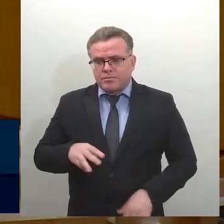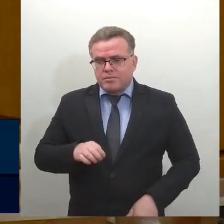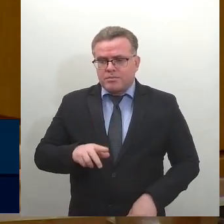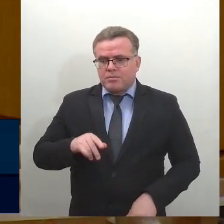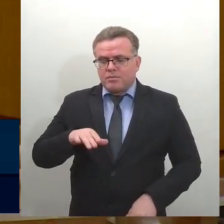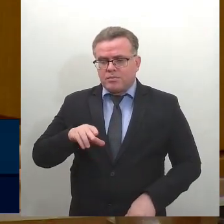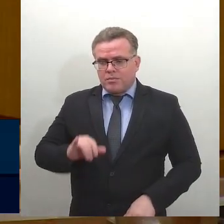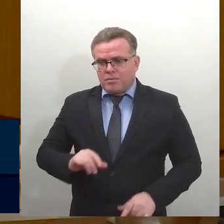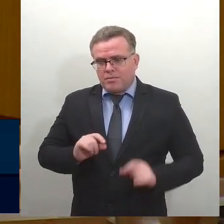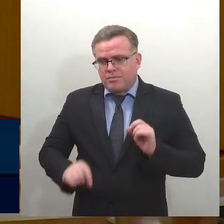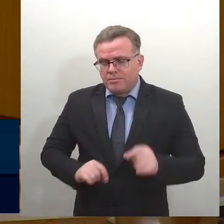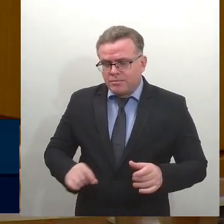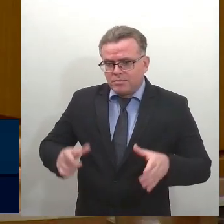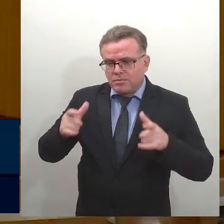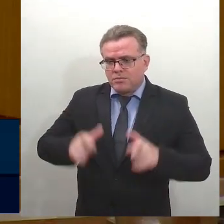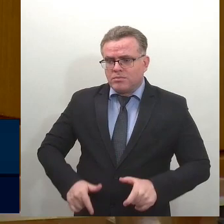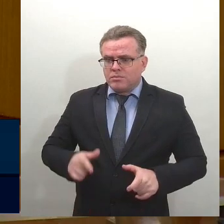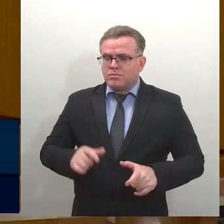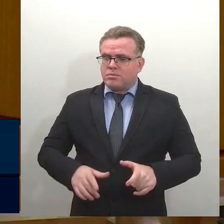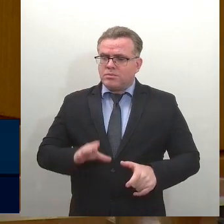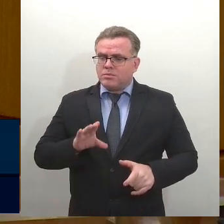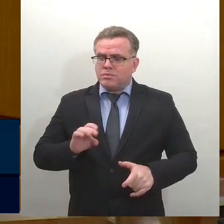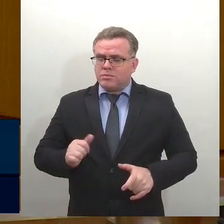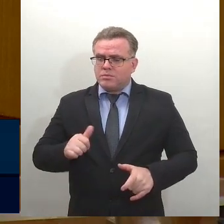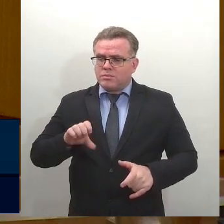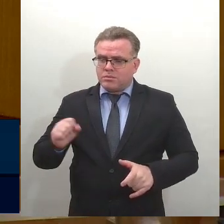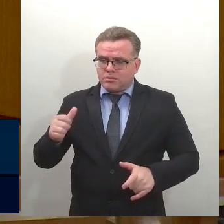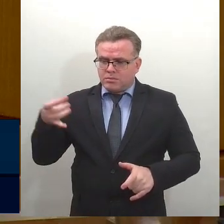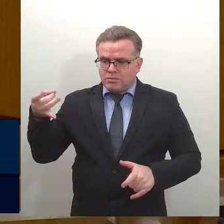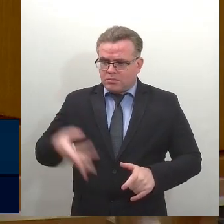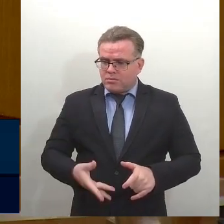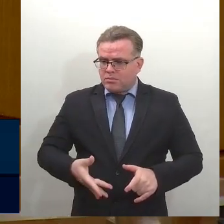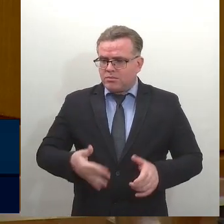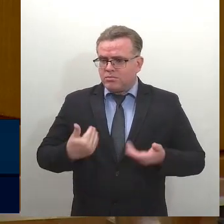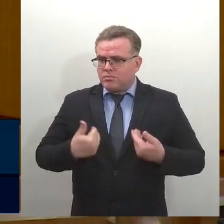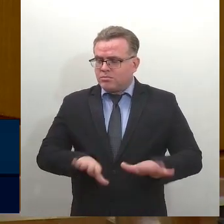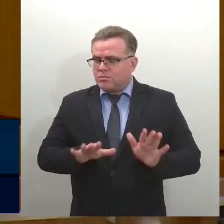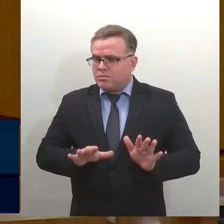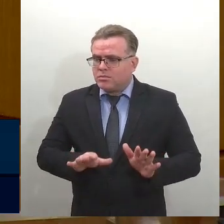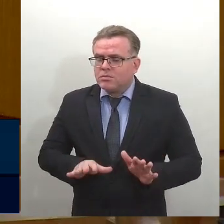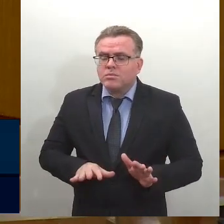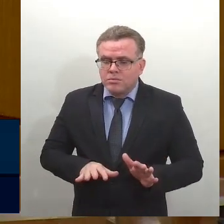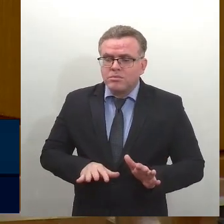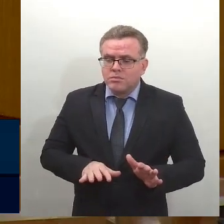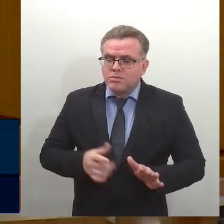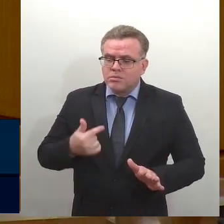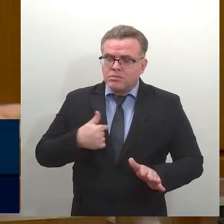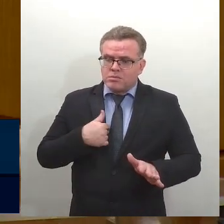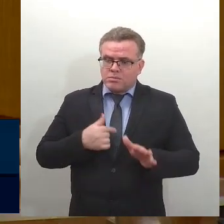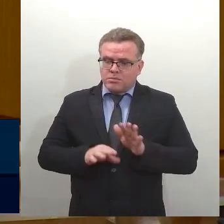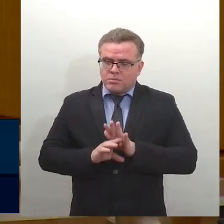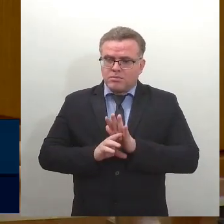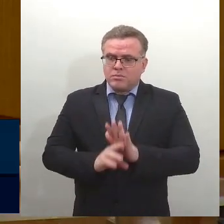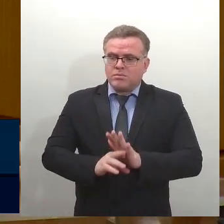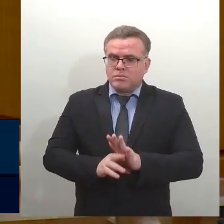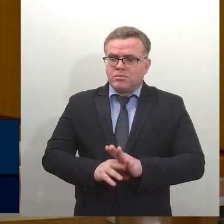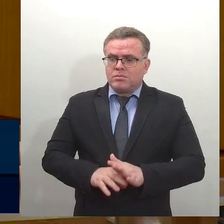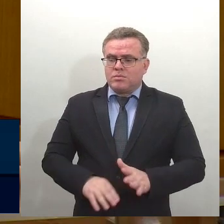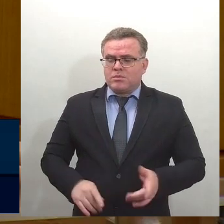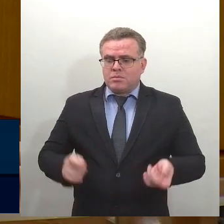abandonado. Porque eu estou aqui como deputado para encontrar soluções,